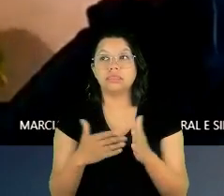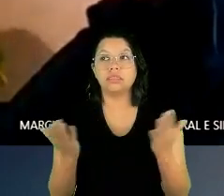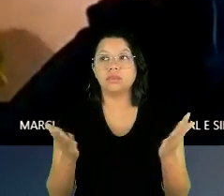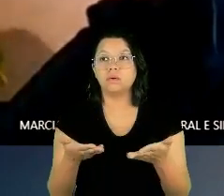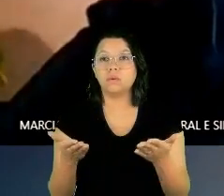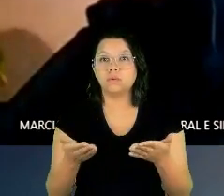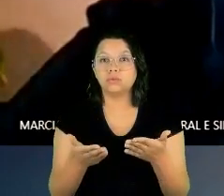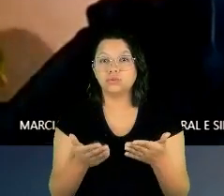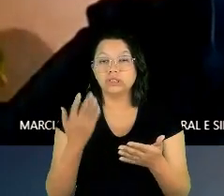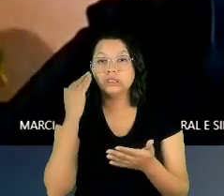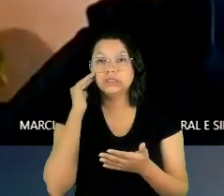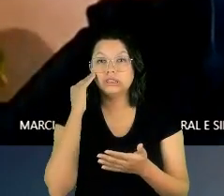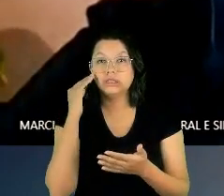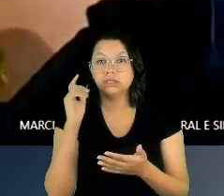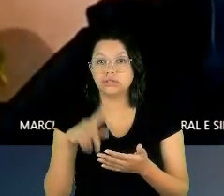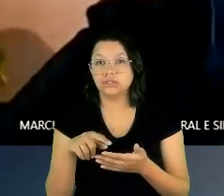hoje